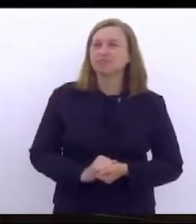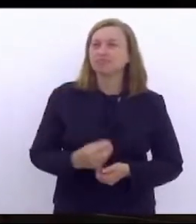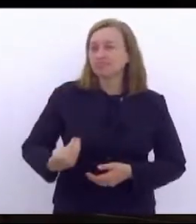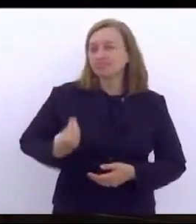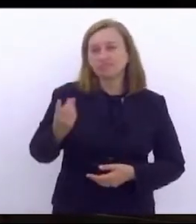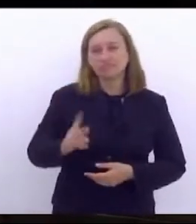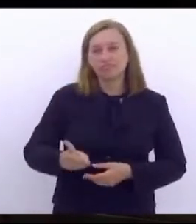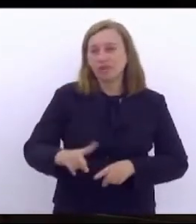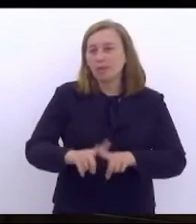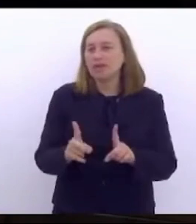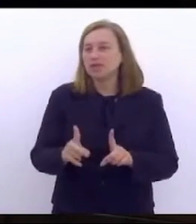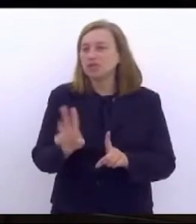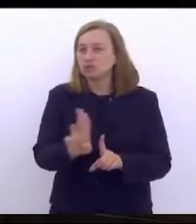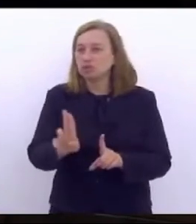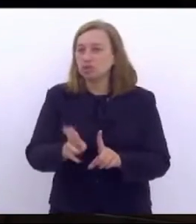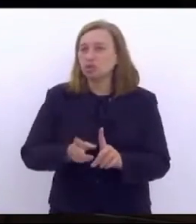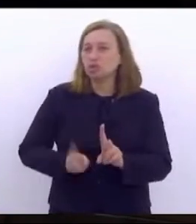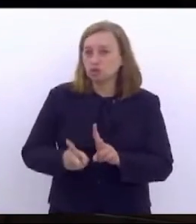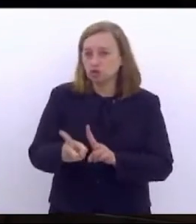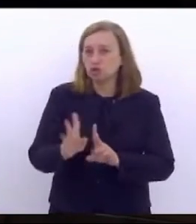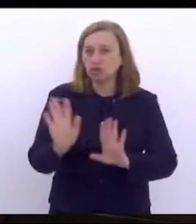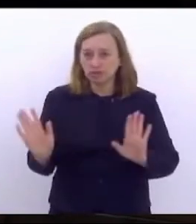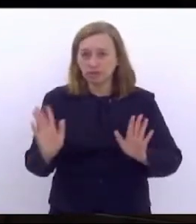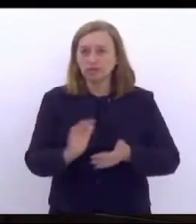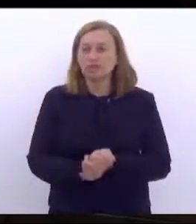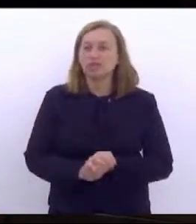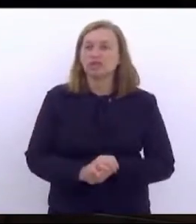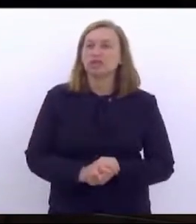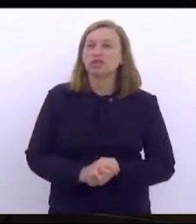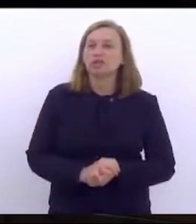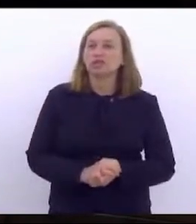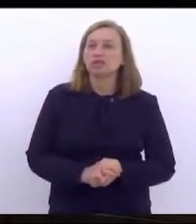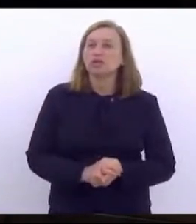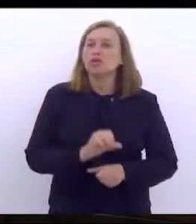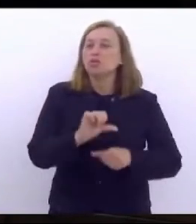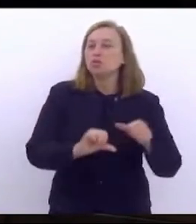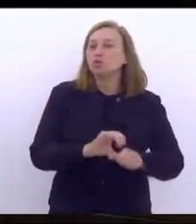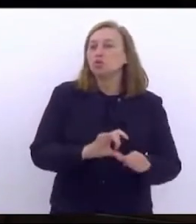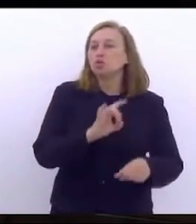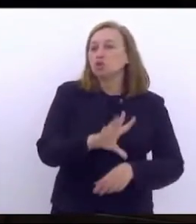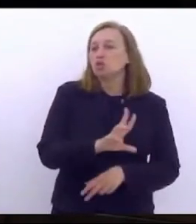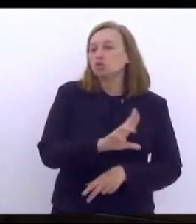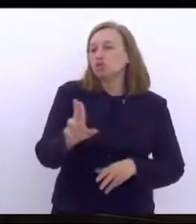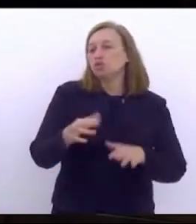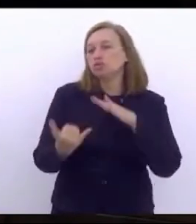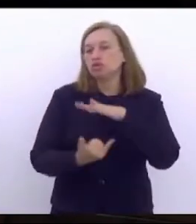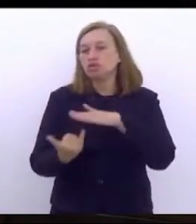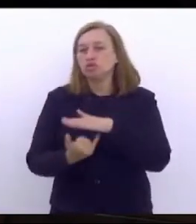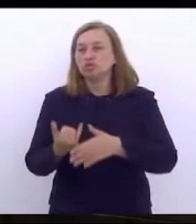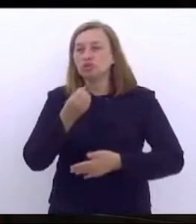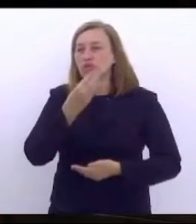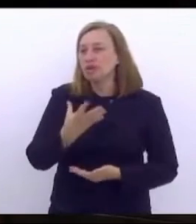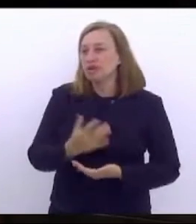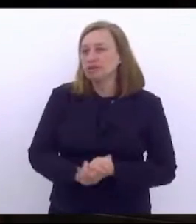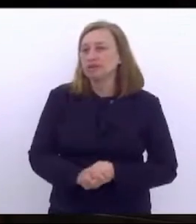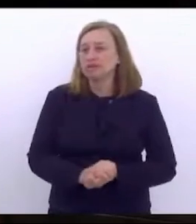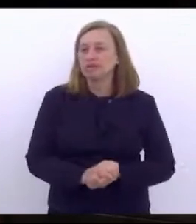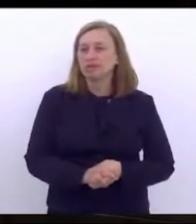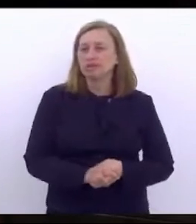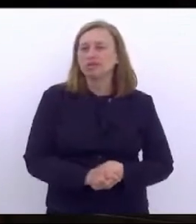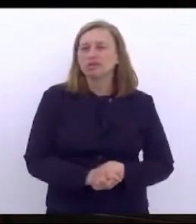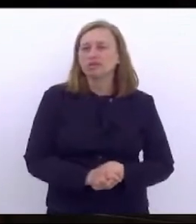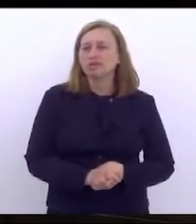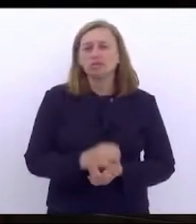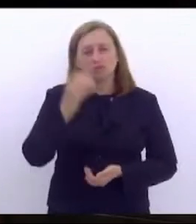vida segue, mas o nome continua. Né? Acho que era de bom tom modificar o nome do Instituto. Pois bem, para não dizer que eu estou